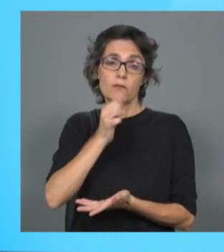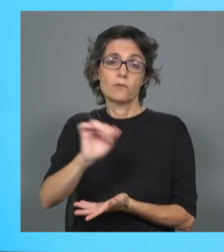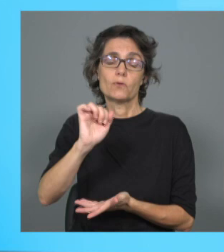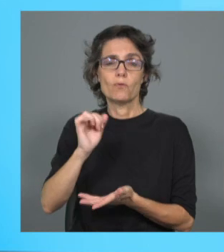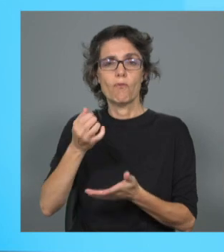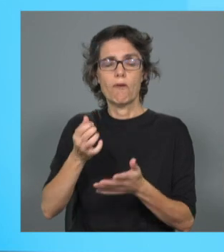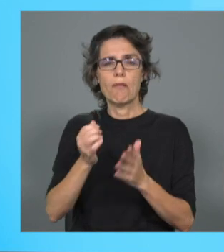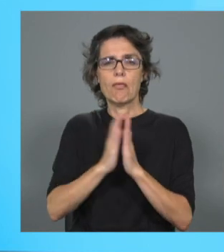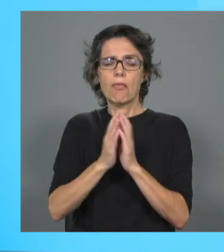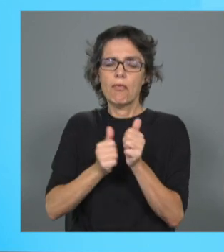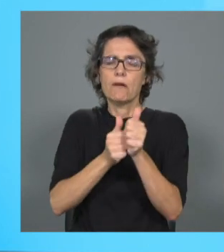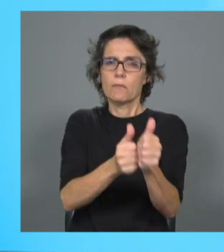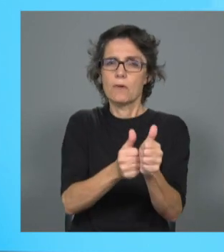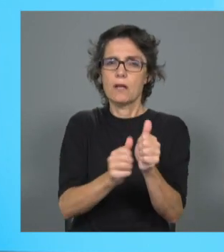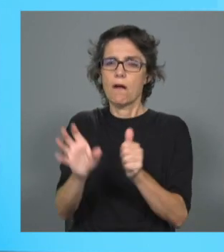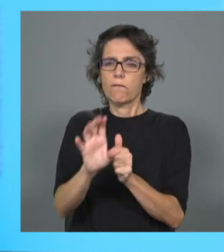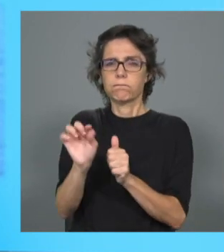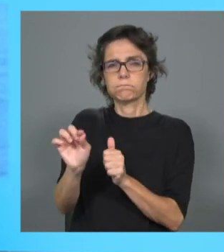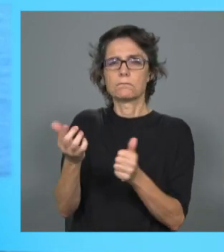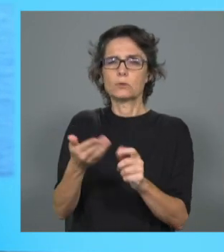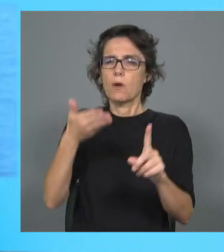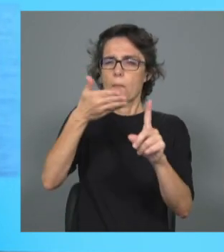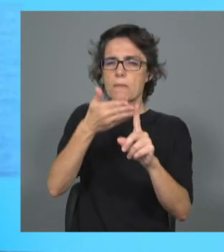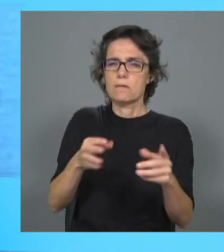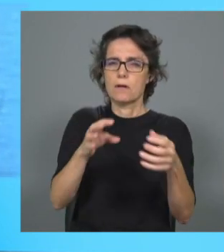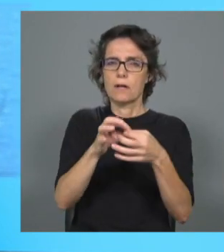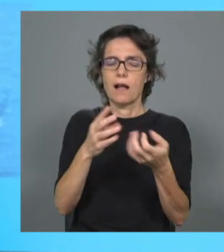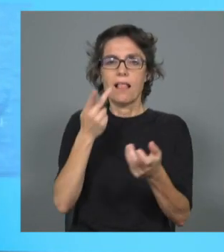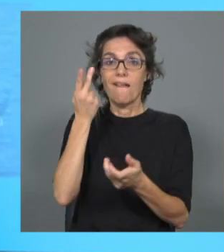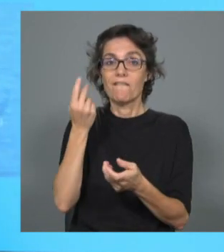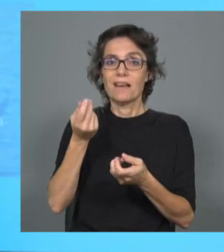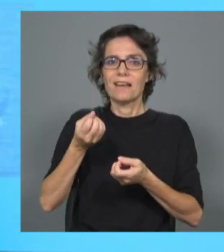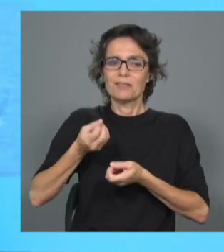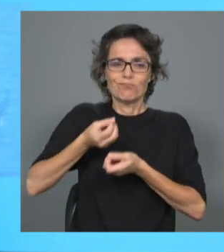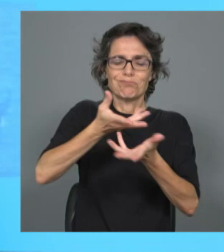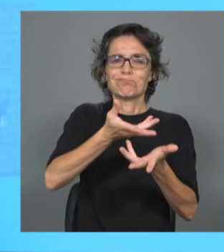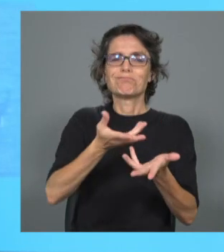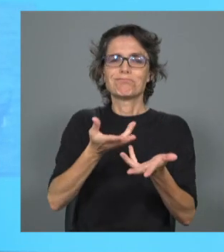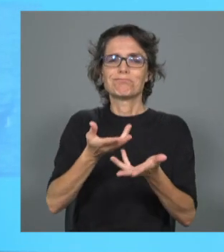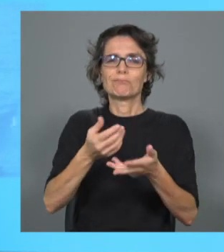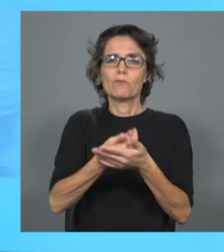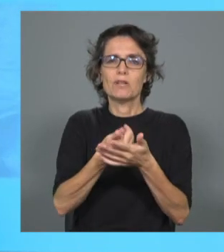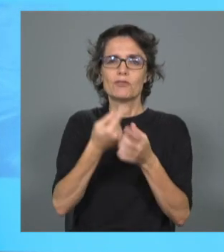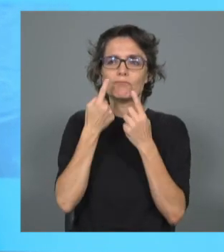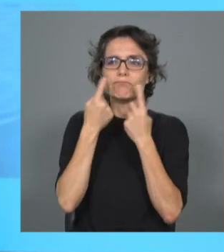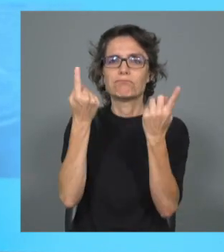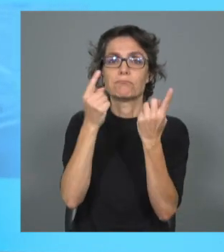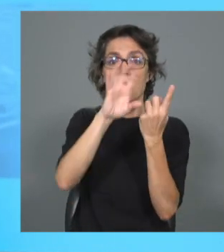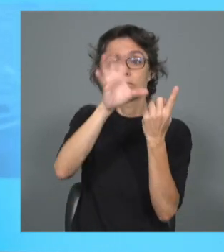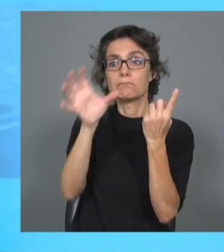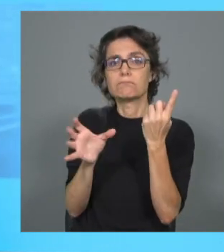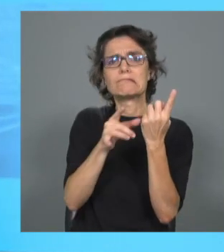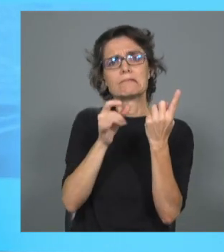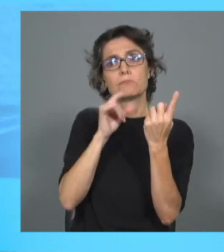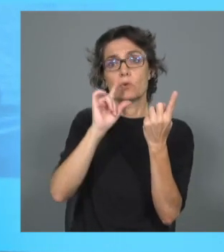forma? Partindo, entregando a sua vida ao anúncio e à proposta, ao testemunho do Evangelho em terras que poderão ser